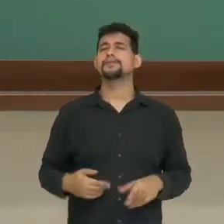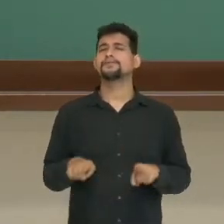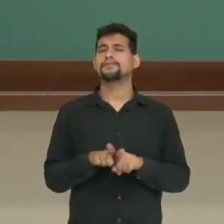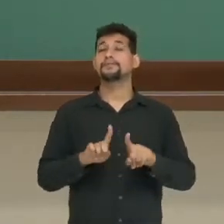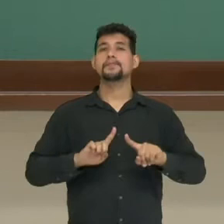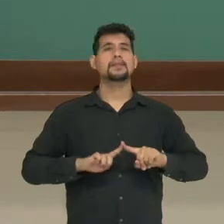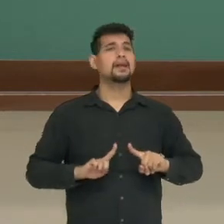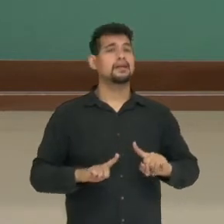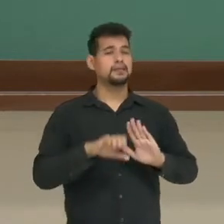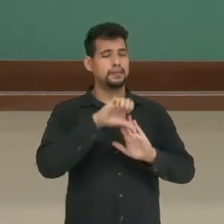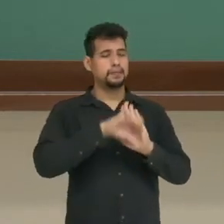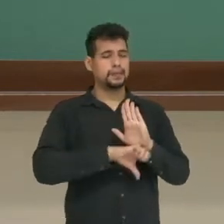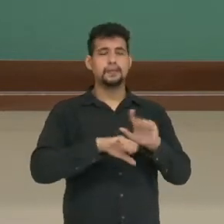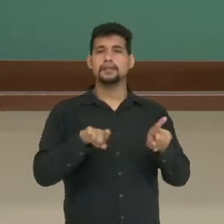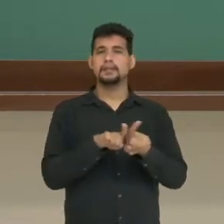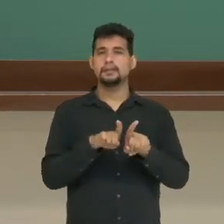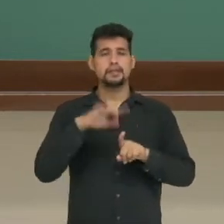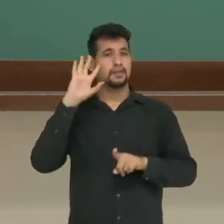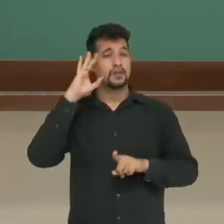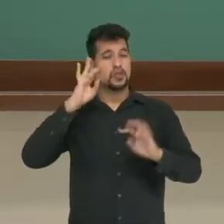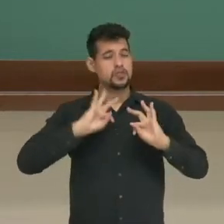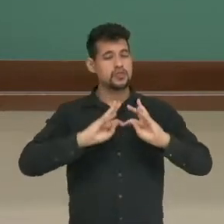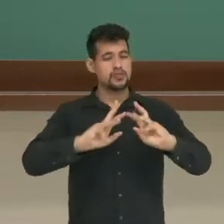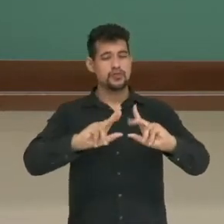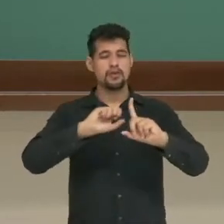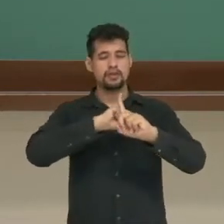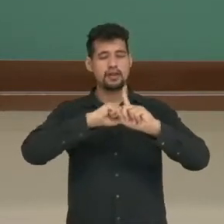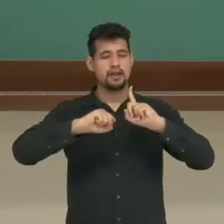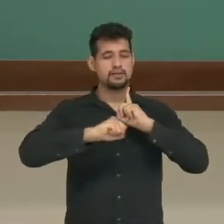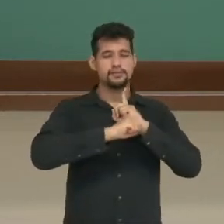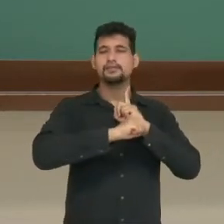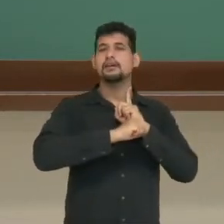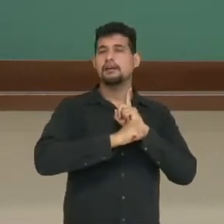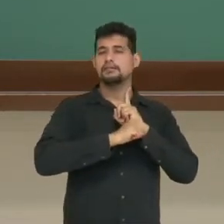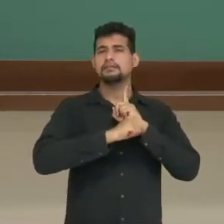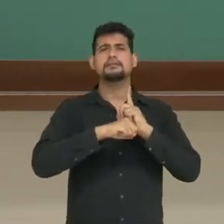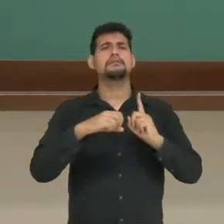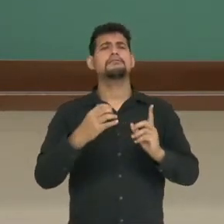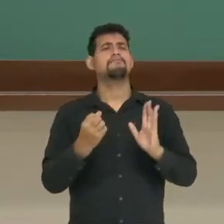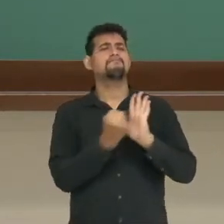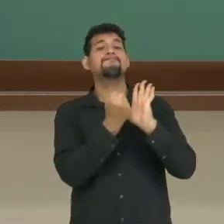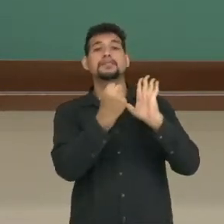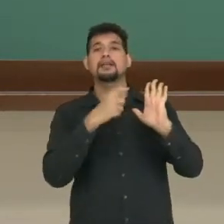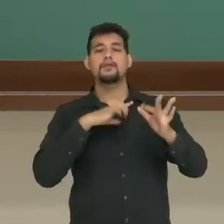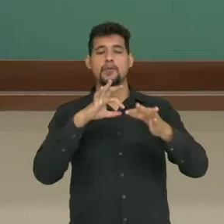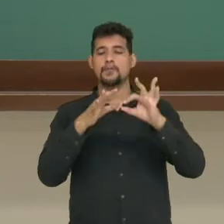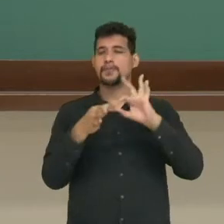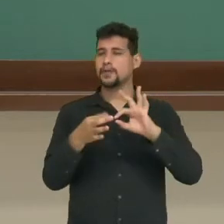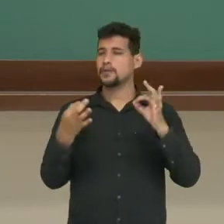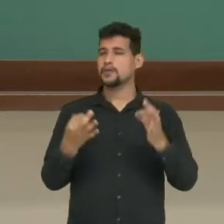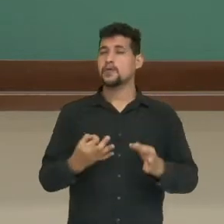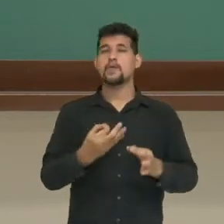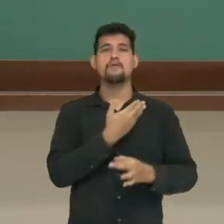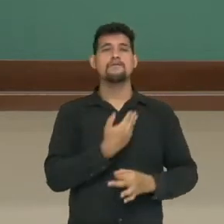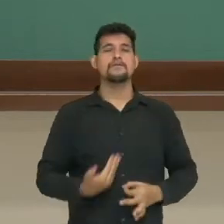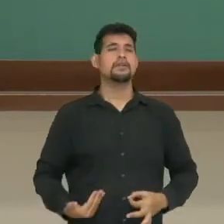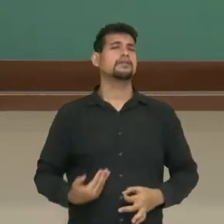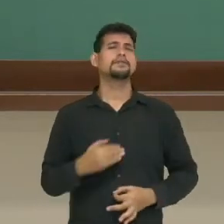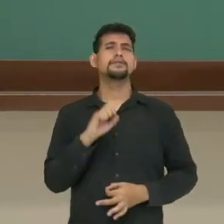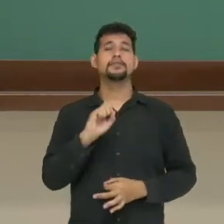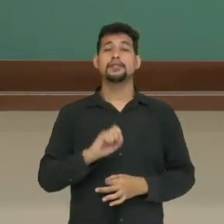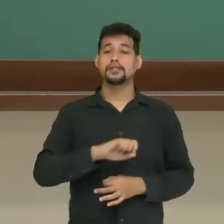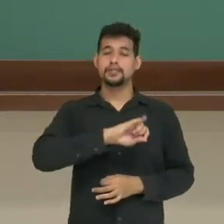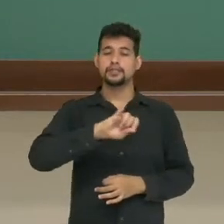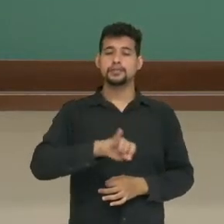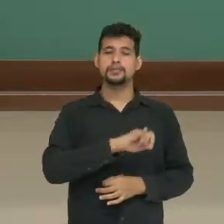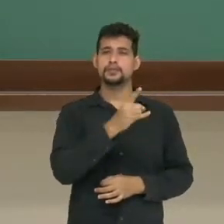uma crise que atingia toda a sociedade, marcado esse contexto assim do governo do general